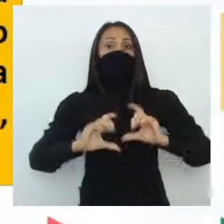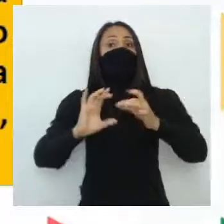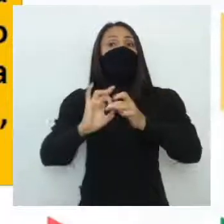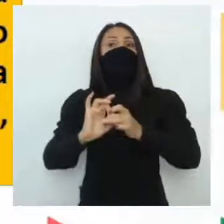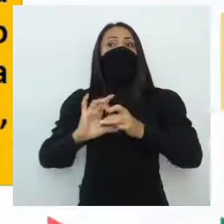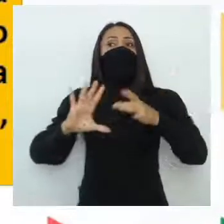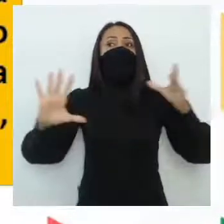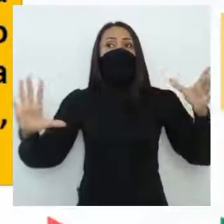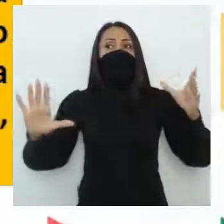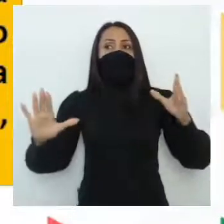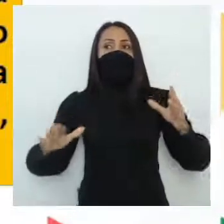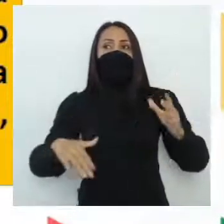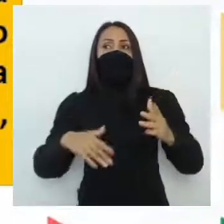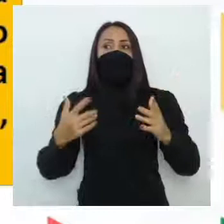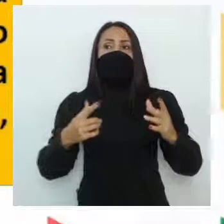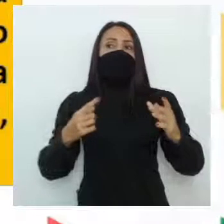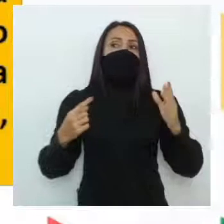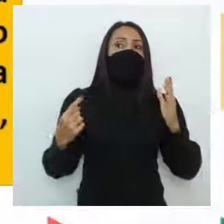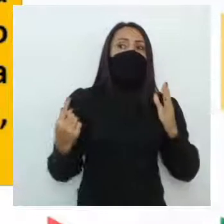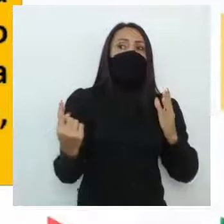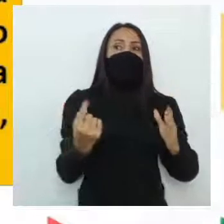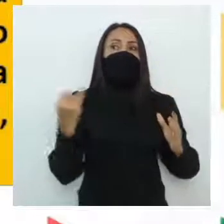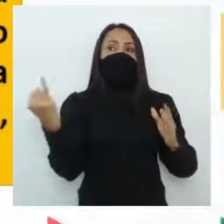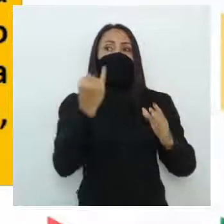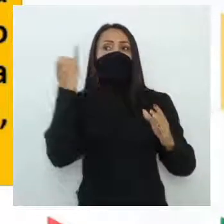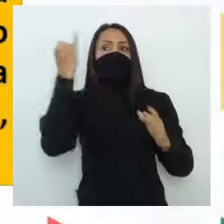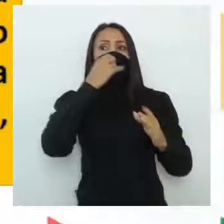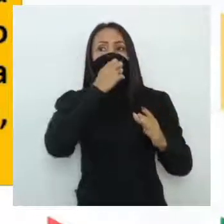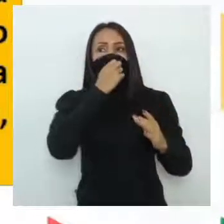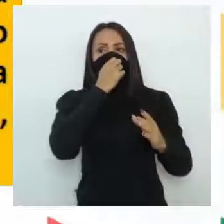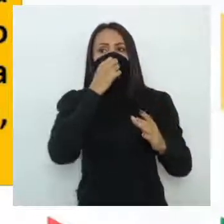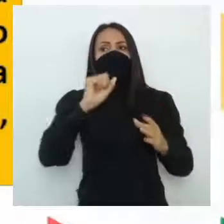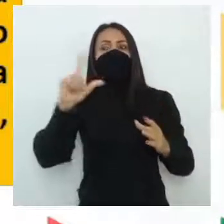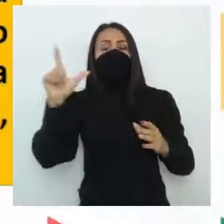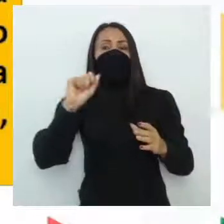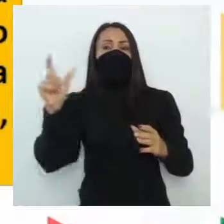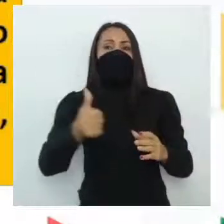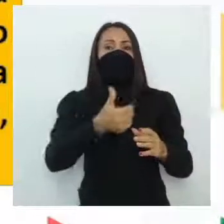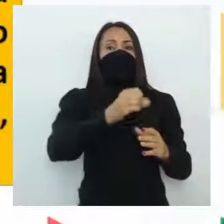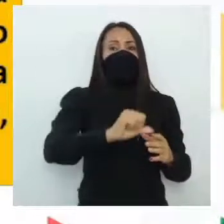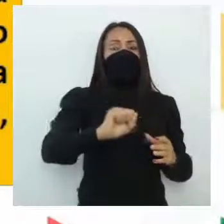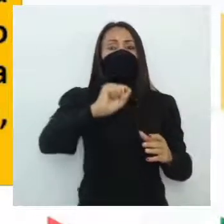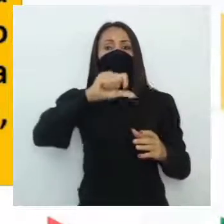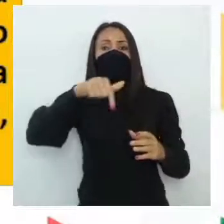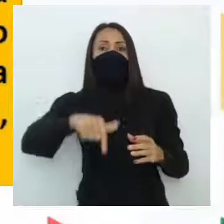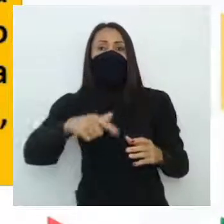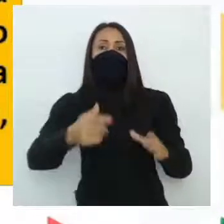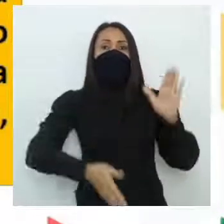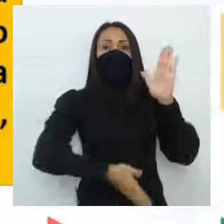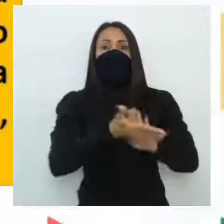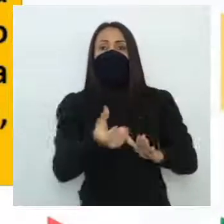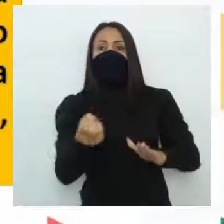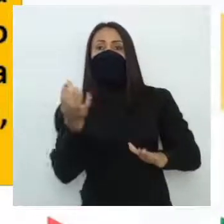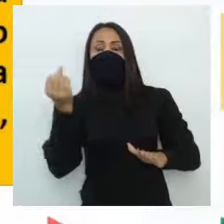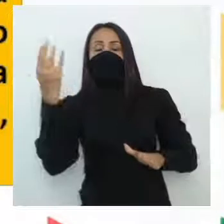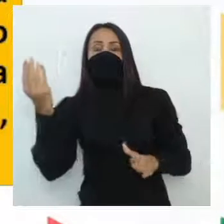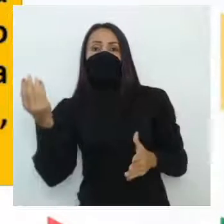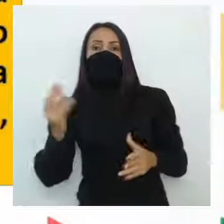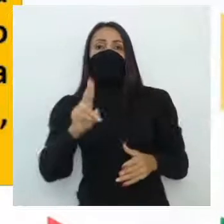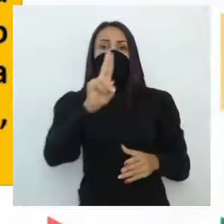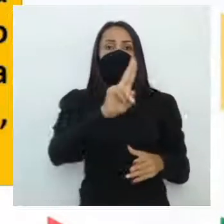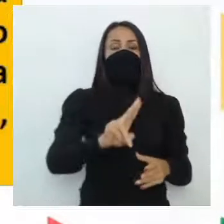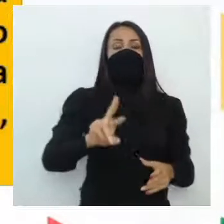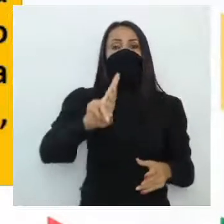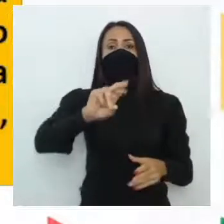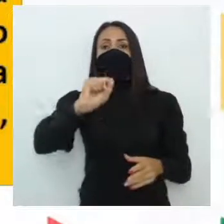alta condecoração do país. Em agosto de 87, viajou para a União Soviética,